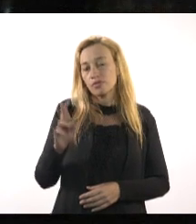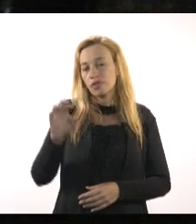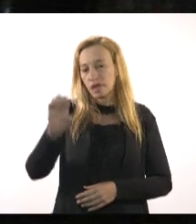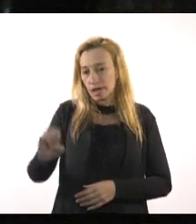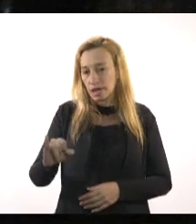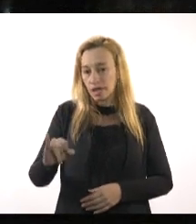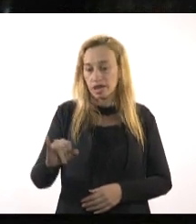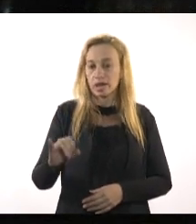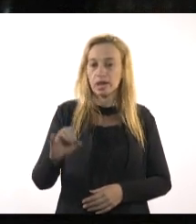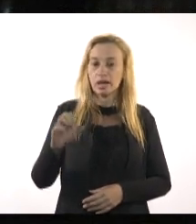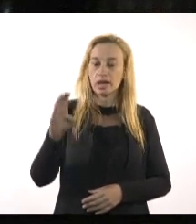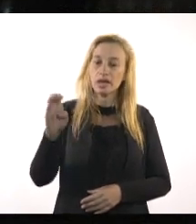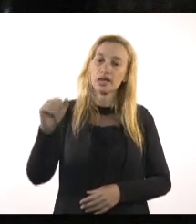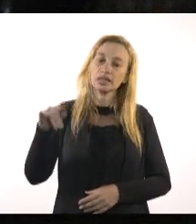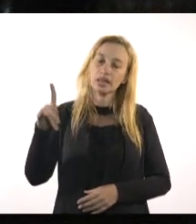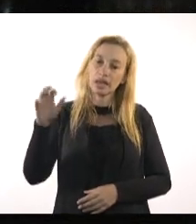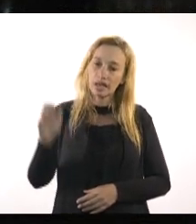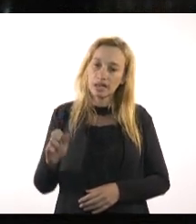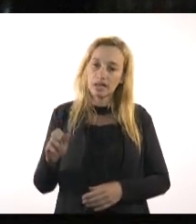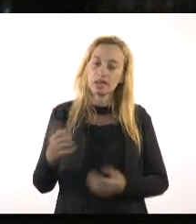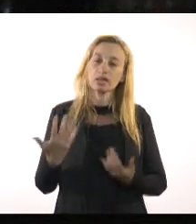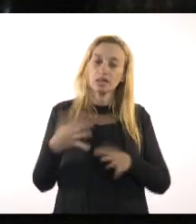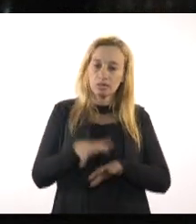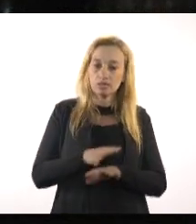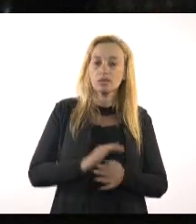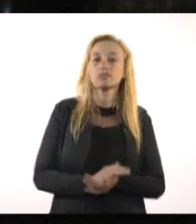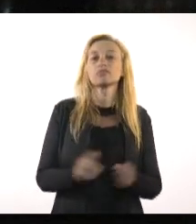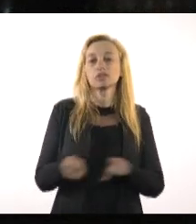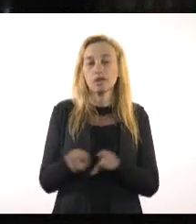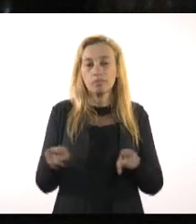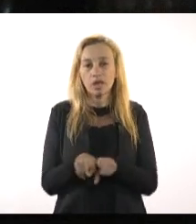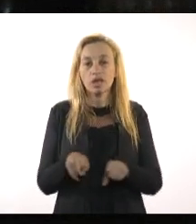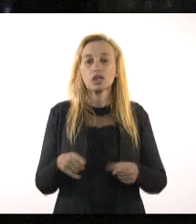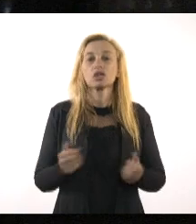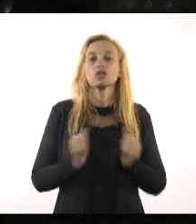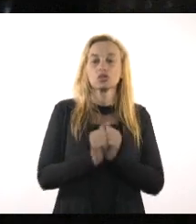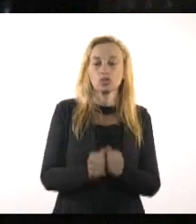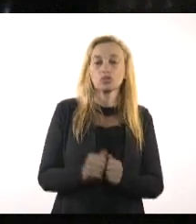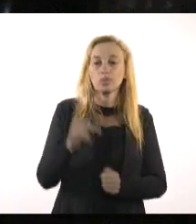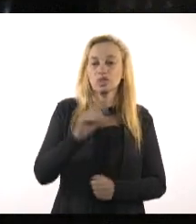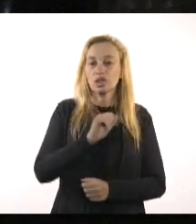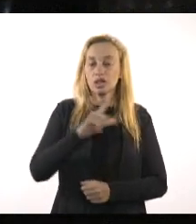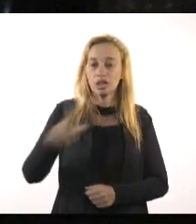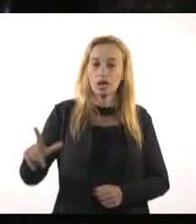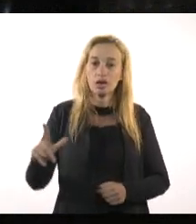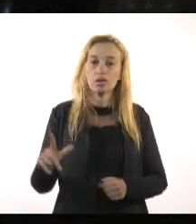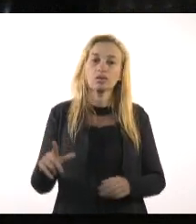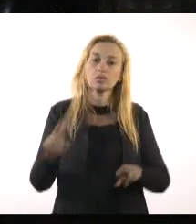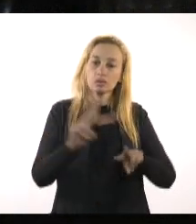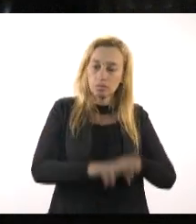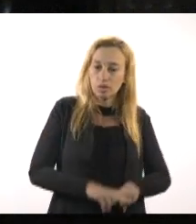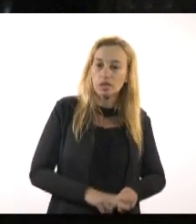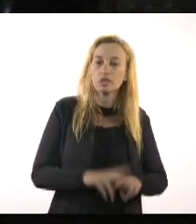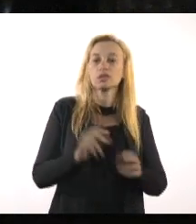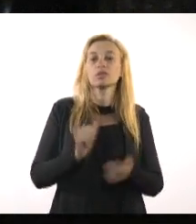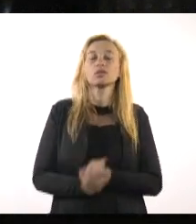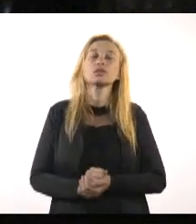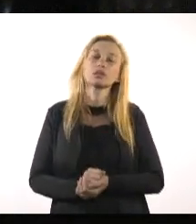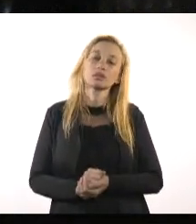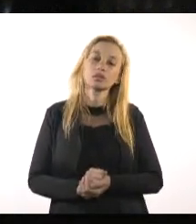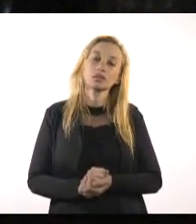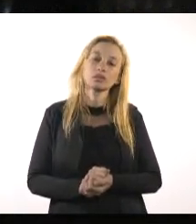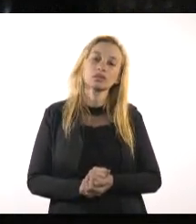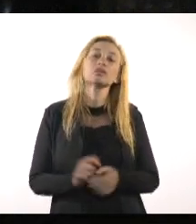à implosão. Participei também junto da pastoral carcerária no complexo do Jericinó